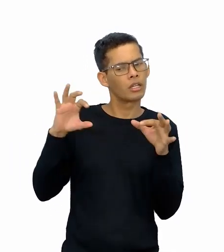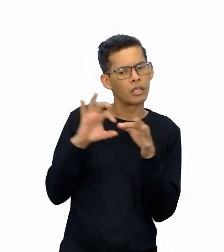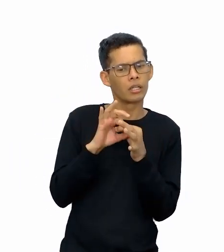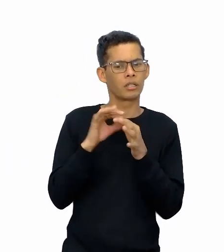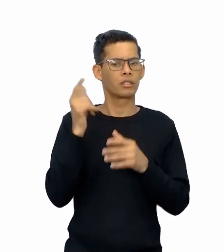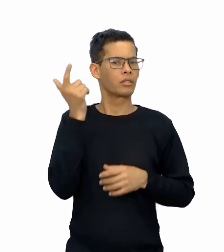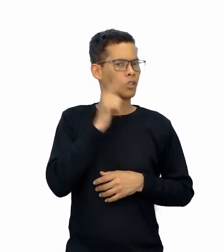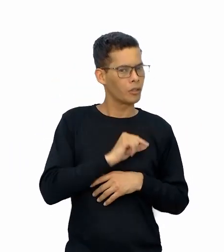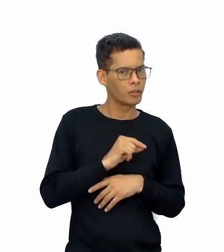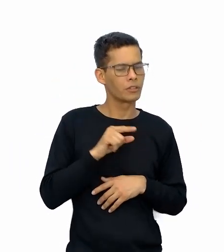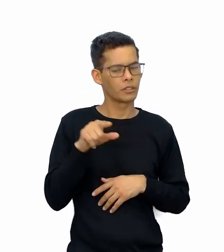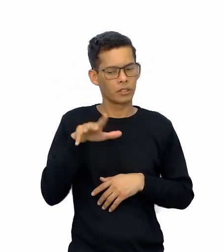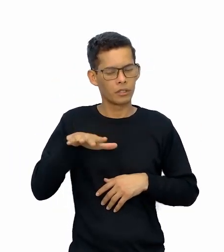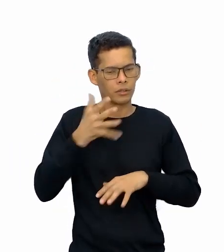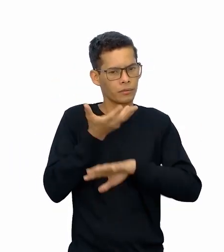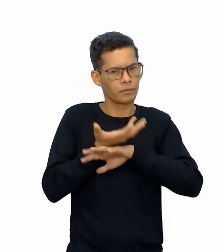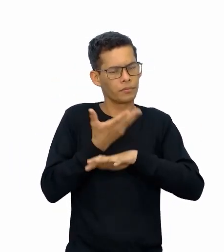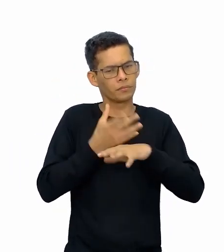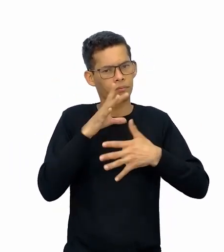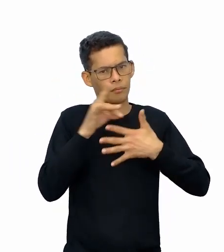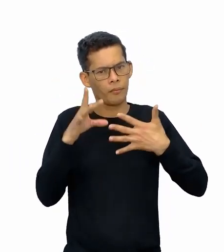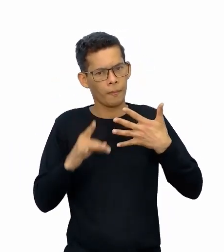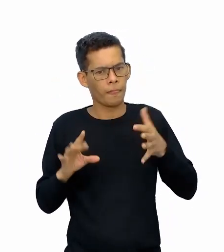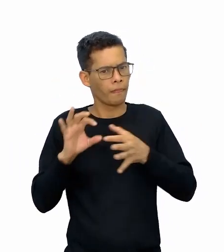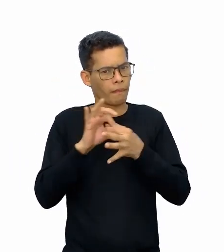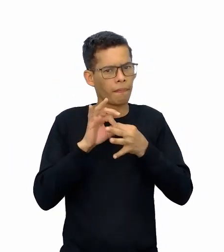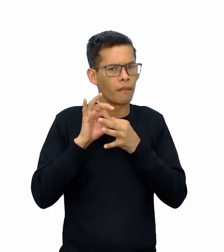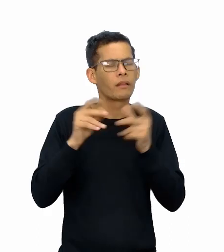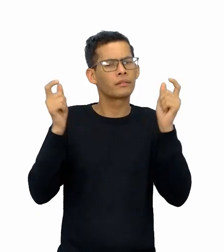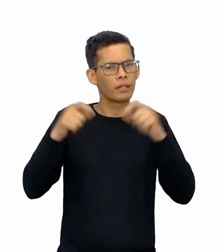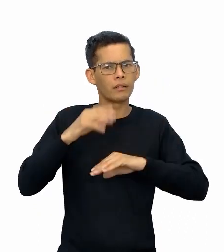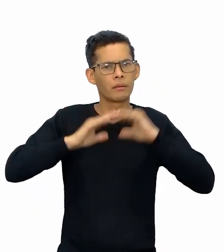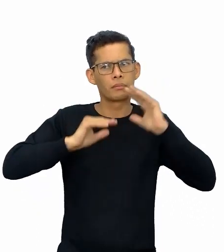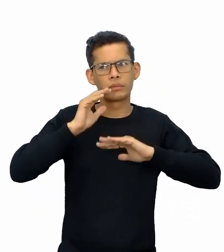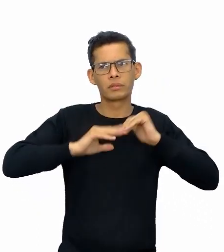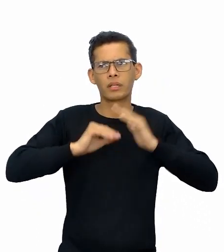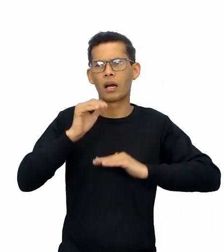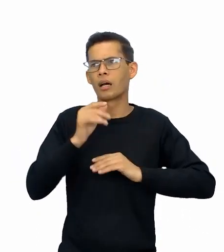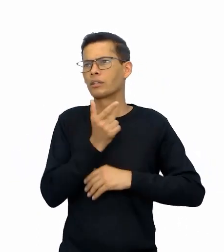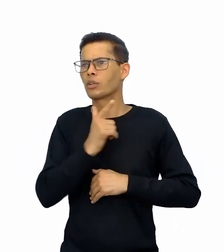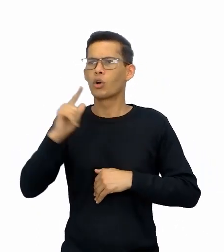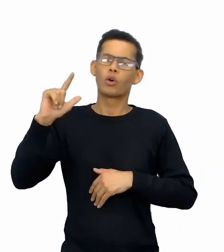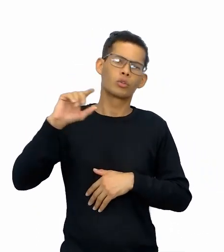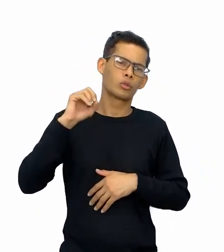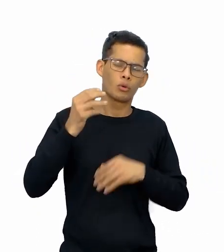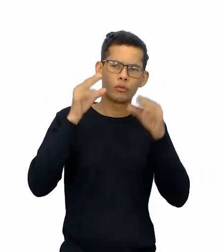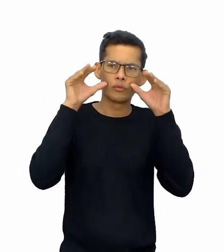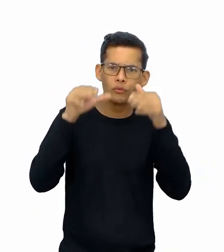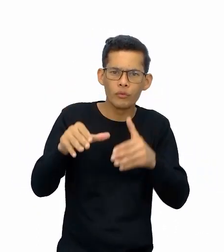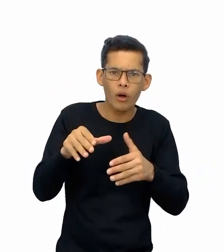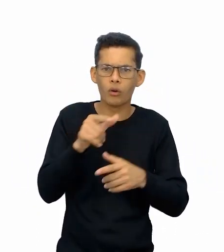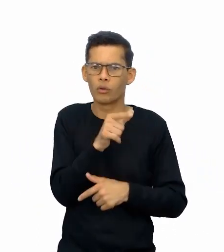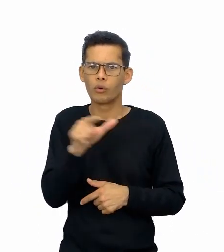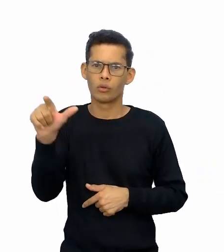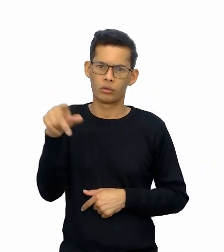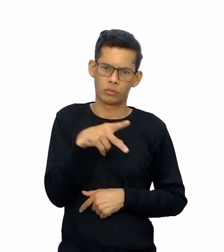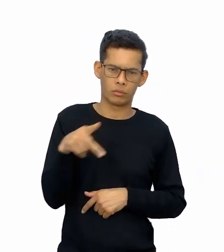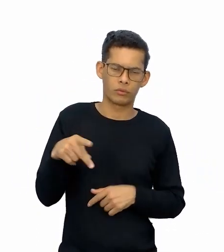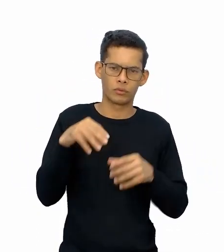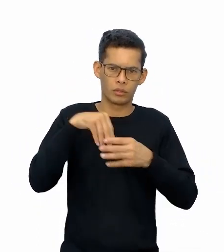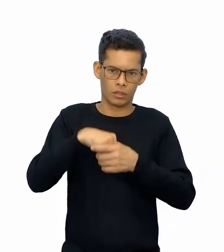habilidade, mas essas práticas poderiam ser desenvolvidas com outras habilidades, tendo um outro enfoque do professor na